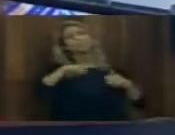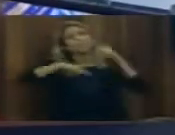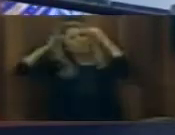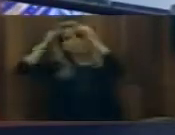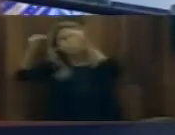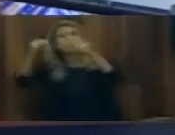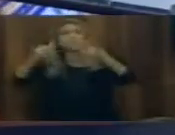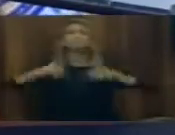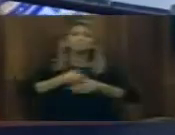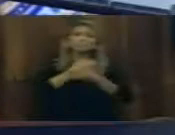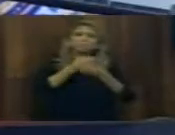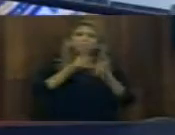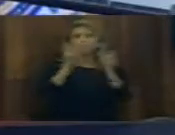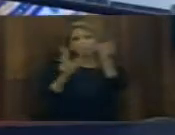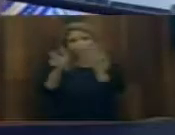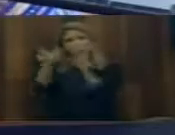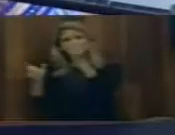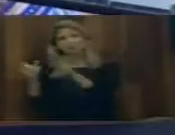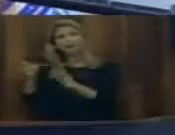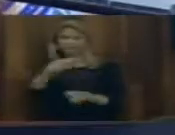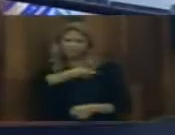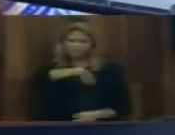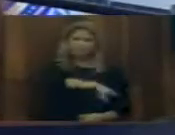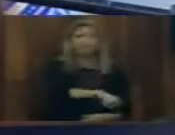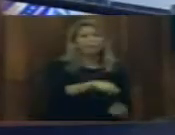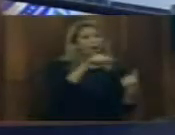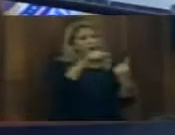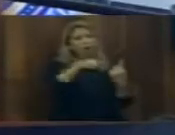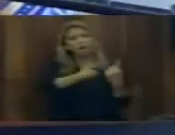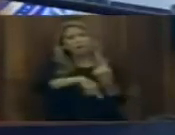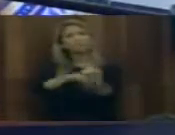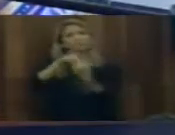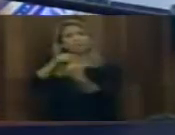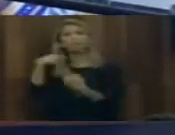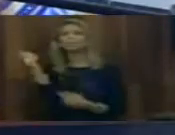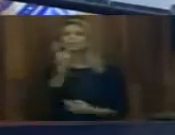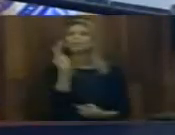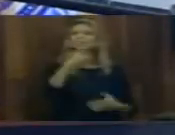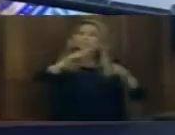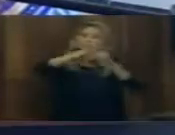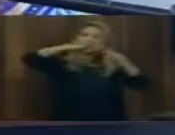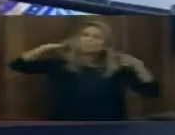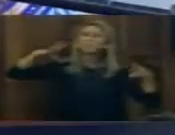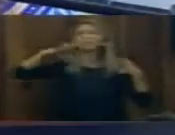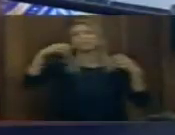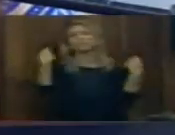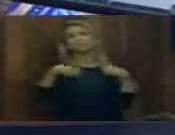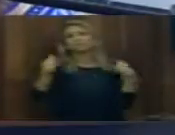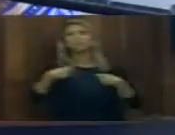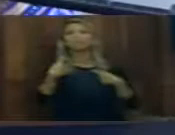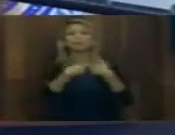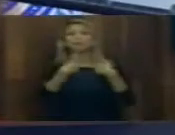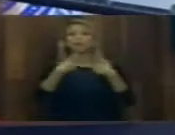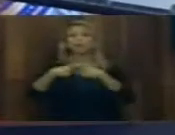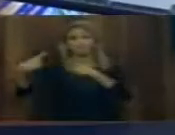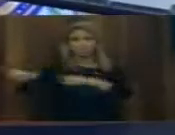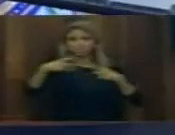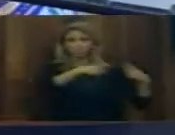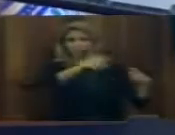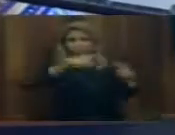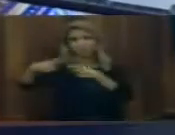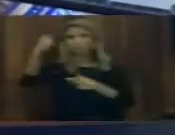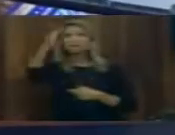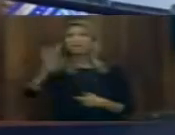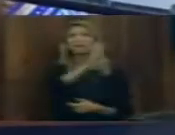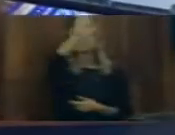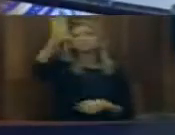religiões, porque isso é um Estado laico, nós somos laico, né? A laicidade do Brasil insere